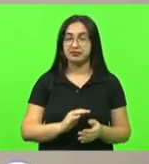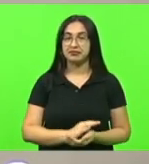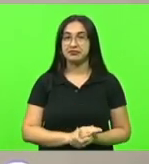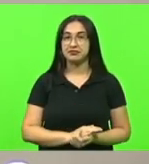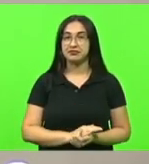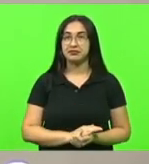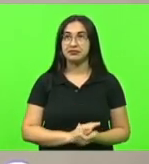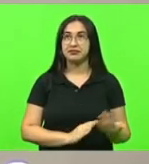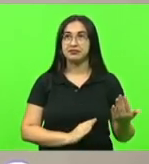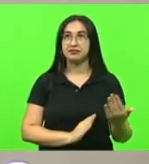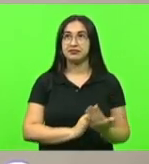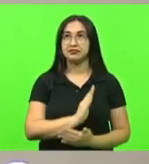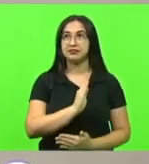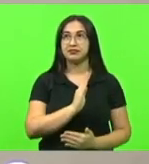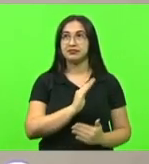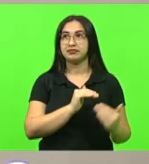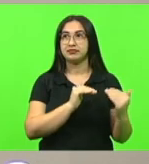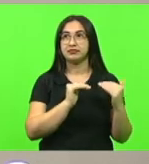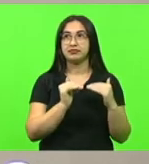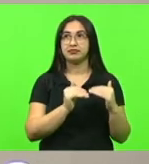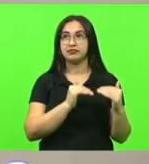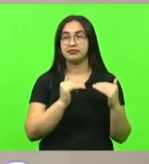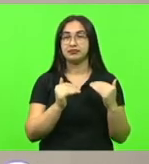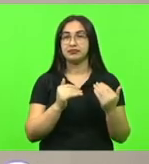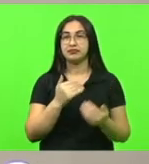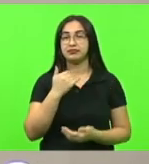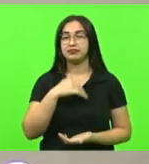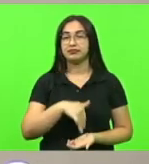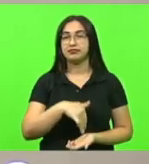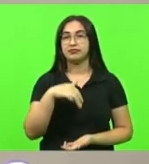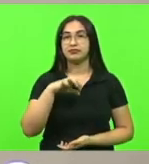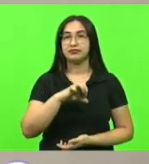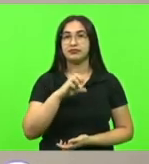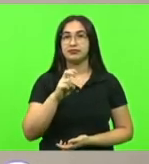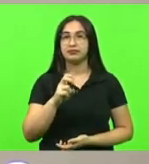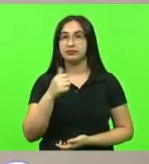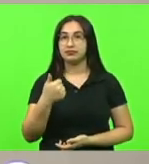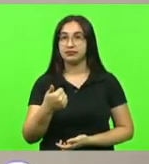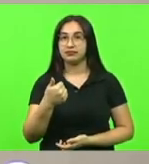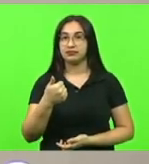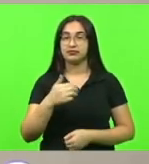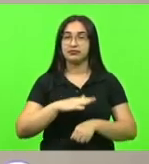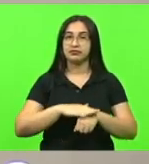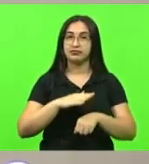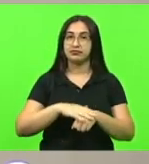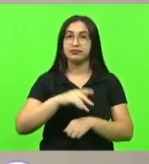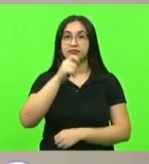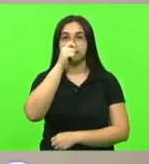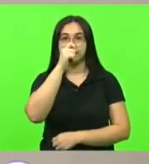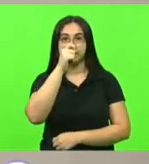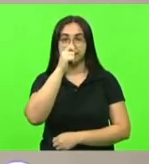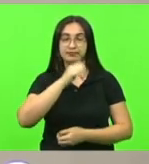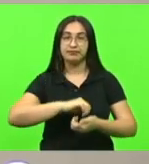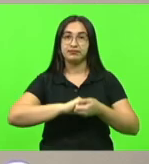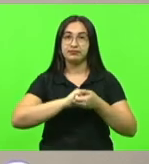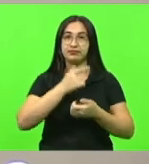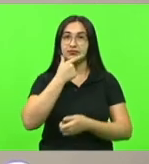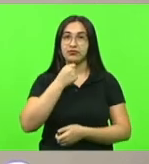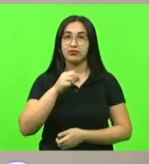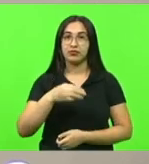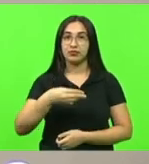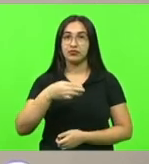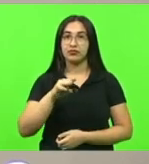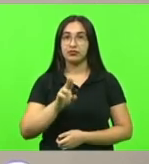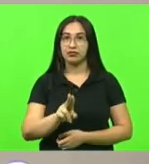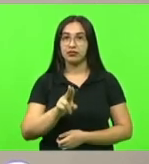se encontram. Aprovado por unanimidade. Moção 951, autor deputado João Amin, cumprimentando o senhor Murilo Capela,